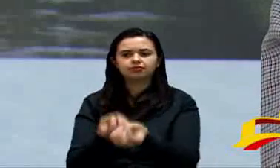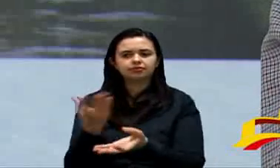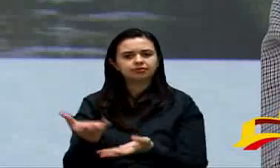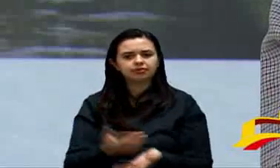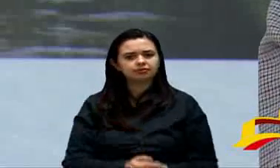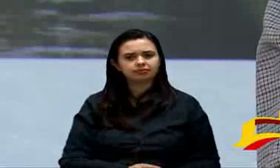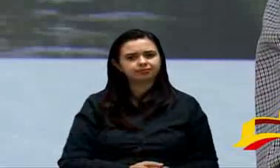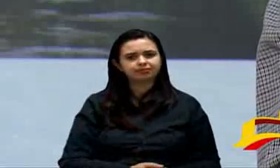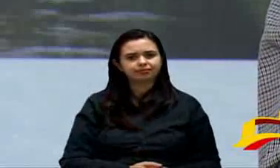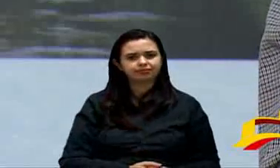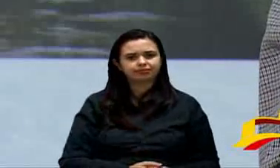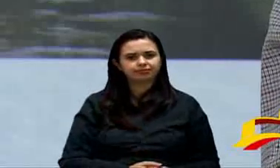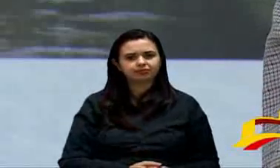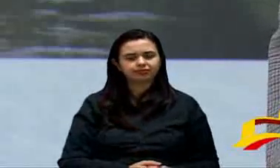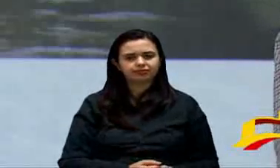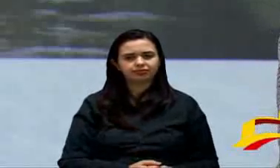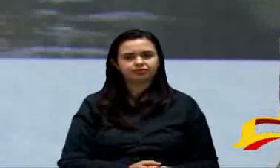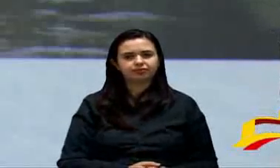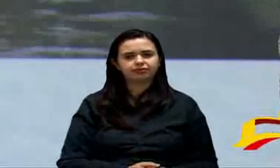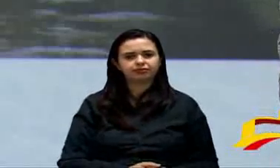respiradores.